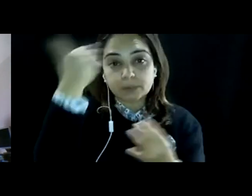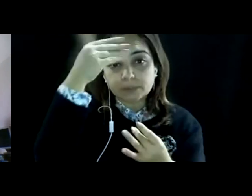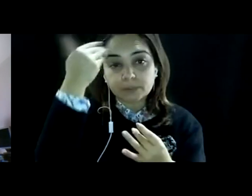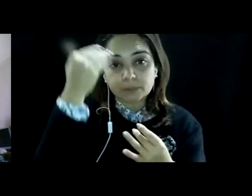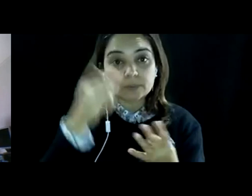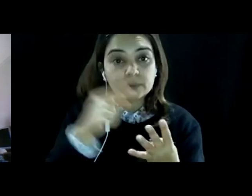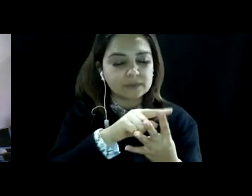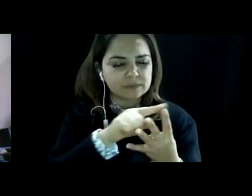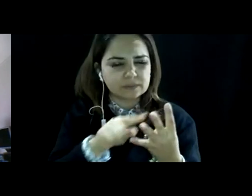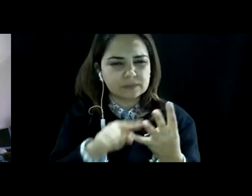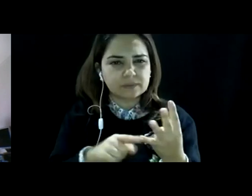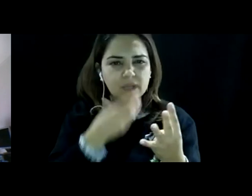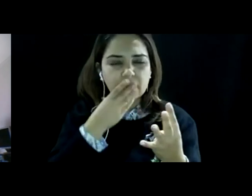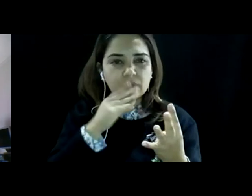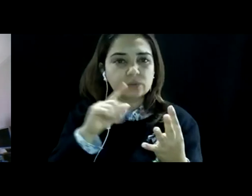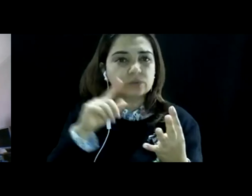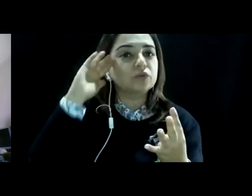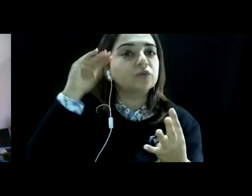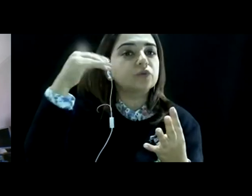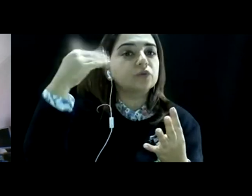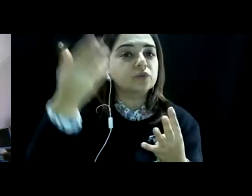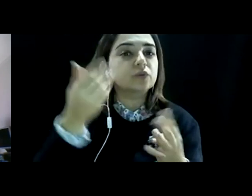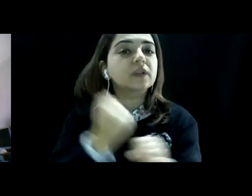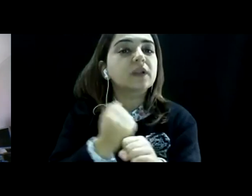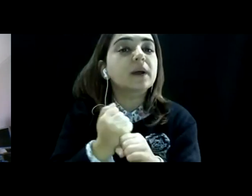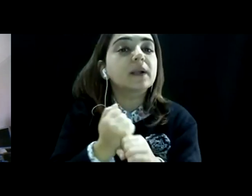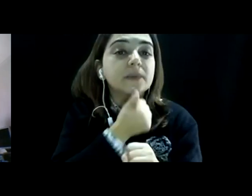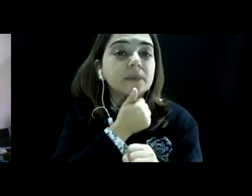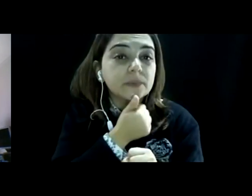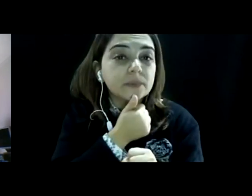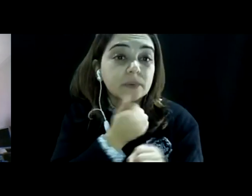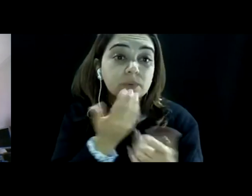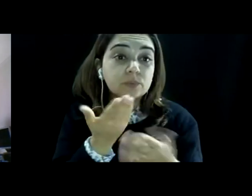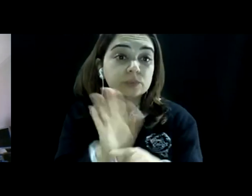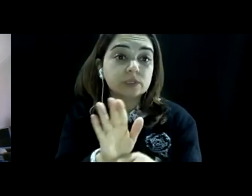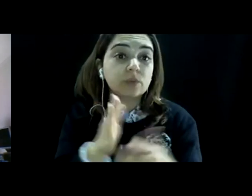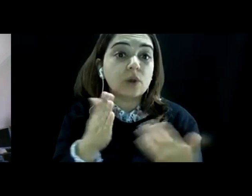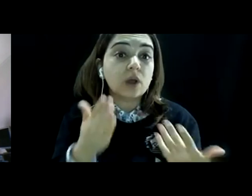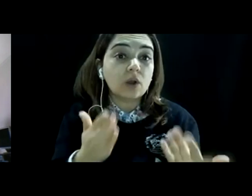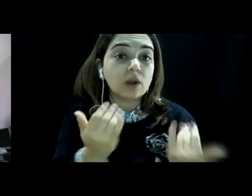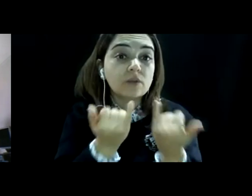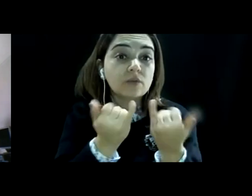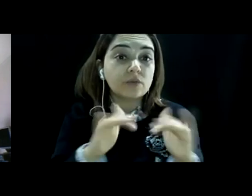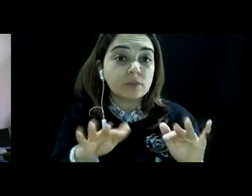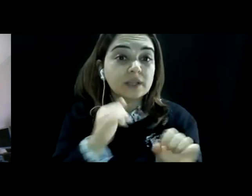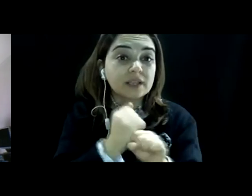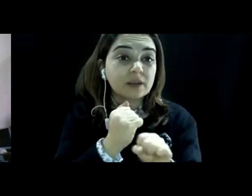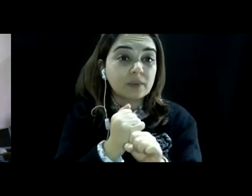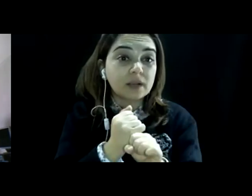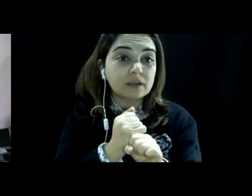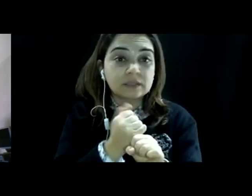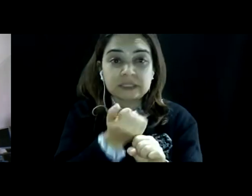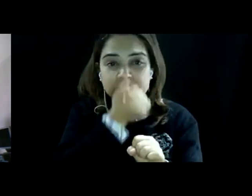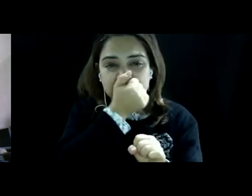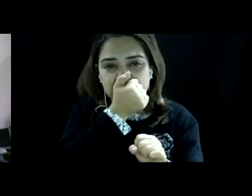alunos todos vão ser absorvidos por algum mercado de trabalho, quando nós sabemos que, por exemplo, o mercado de trabalho para as informáticas está saturado,